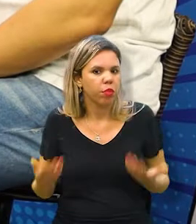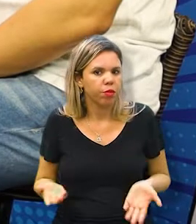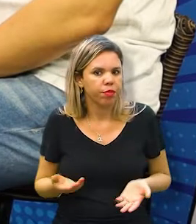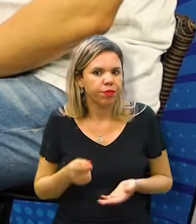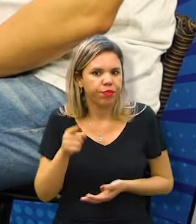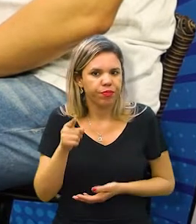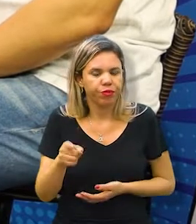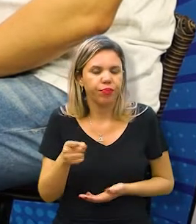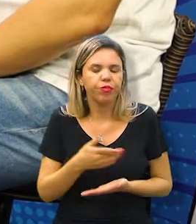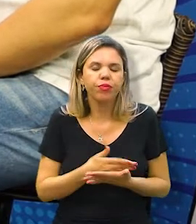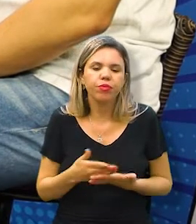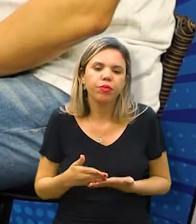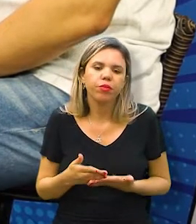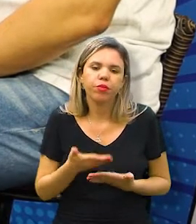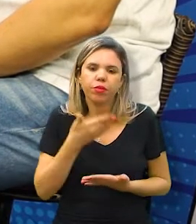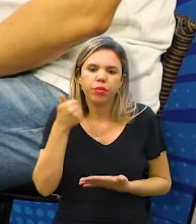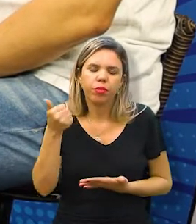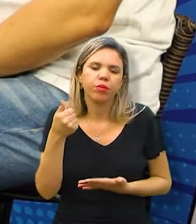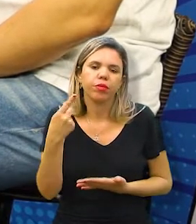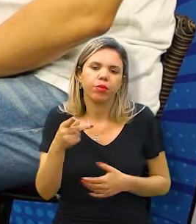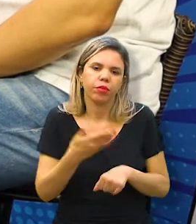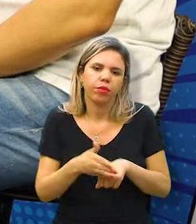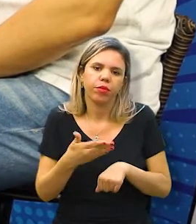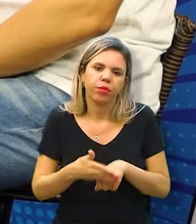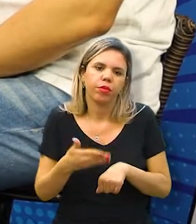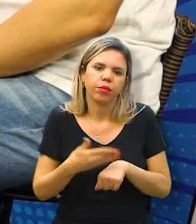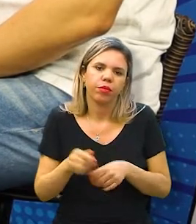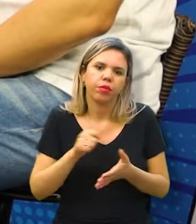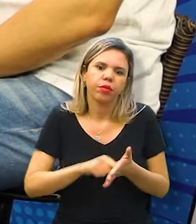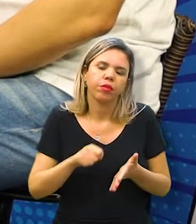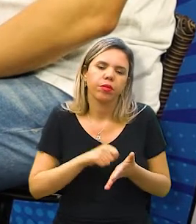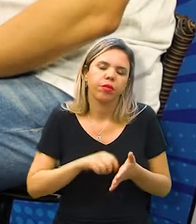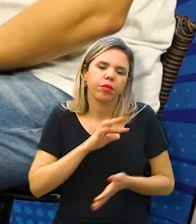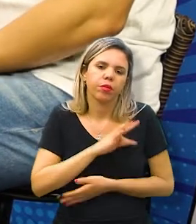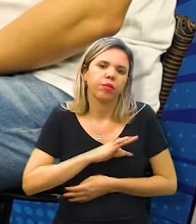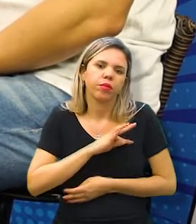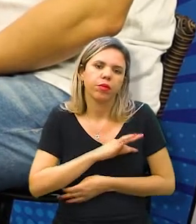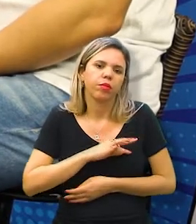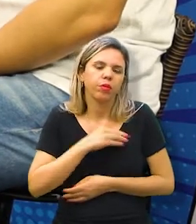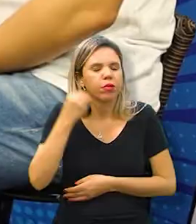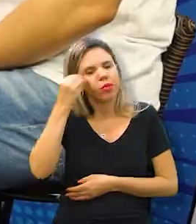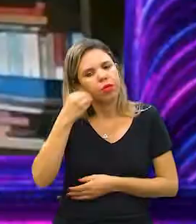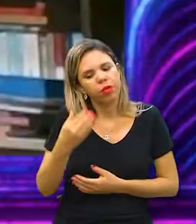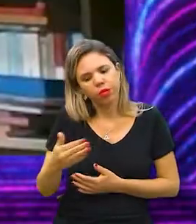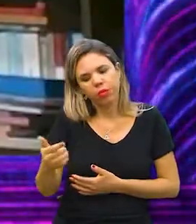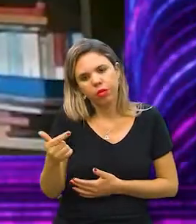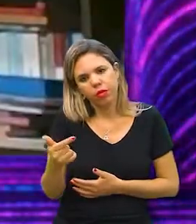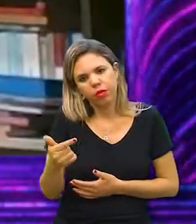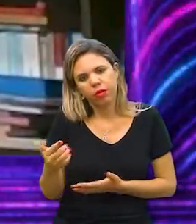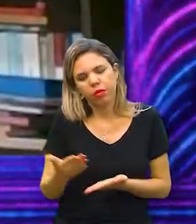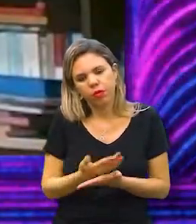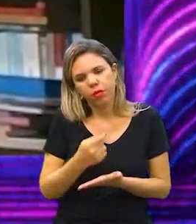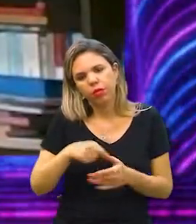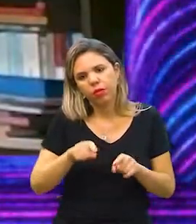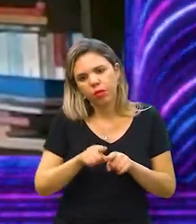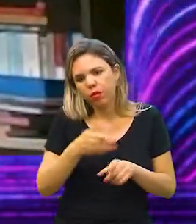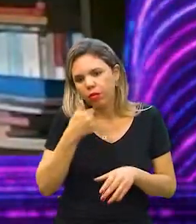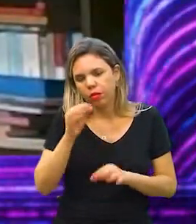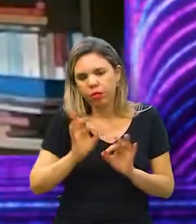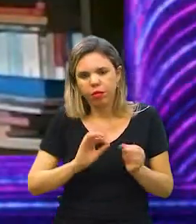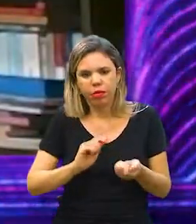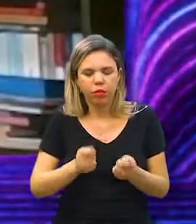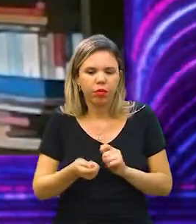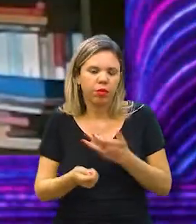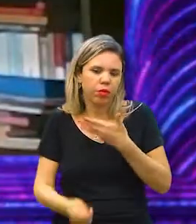Então, você começa a melhorar a sua prática de escrita, suas técnicas, e para o próximo eu pretendo também aprimorar